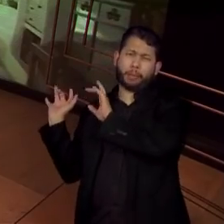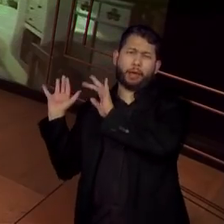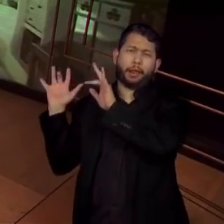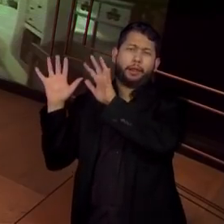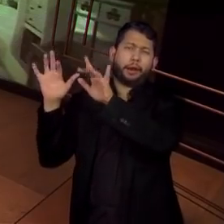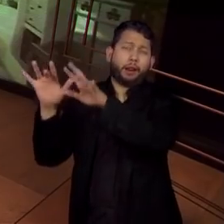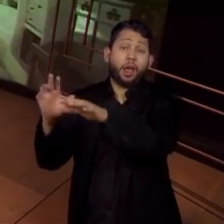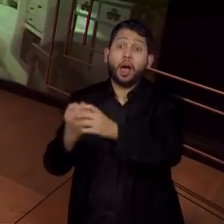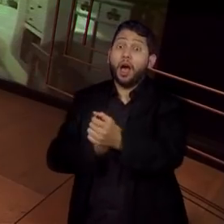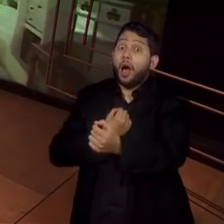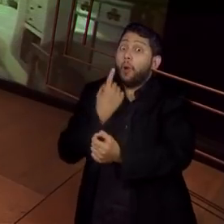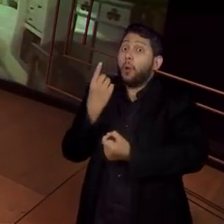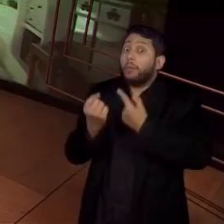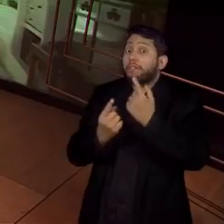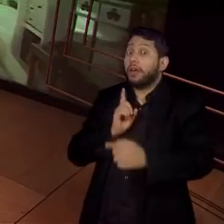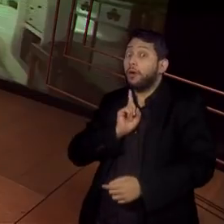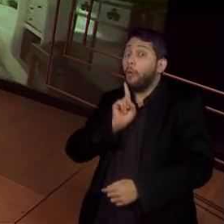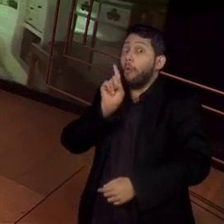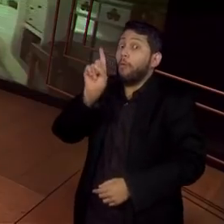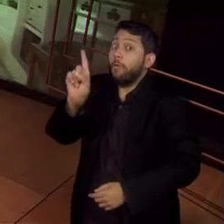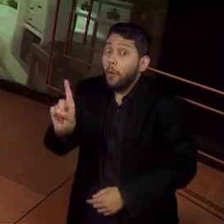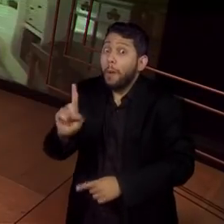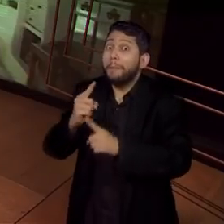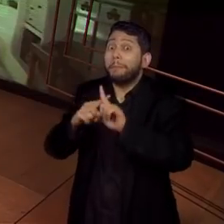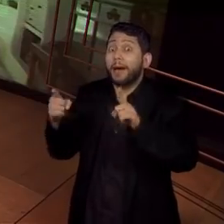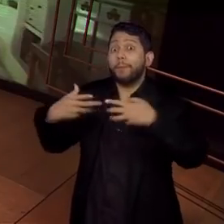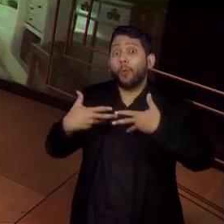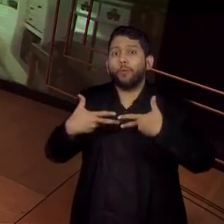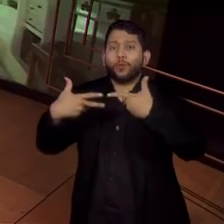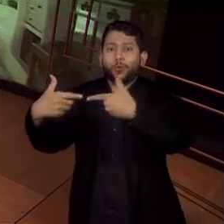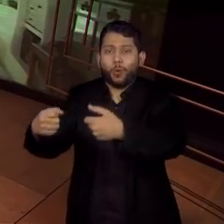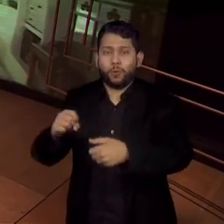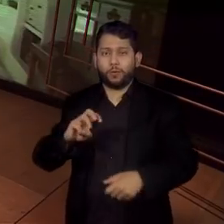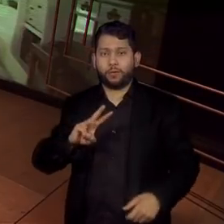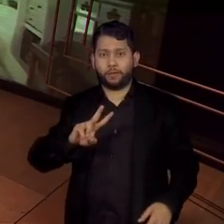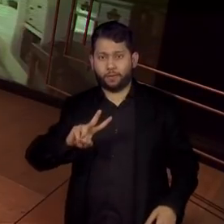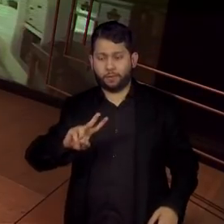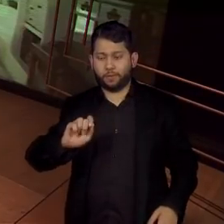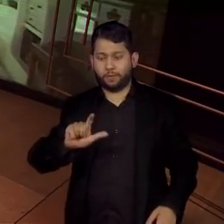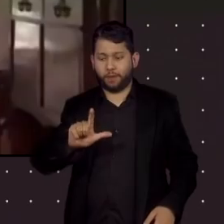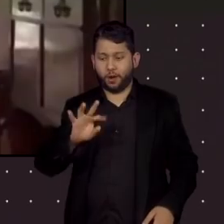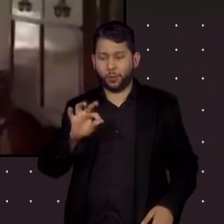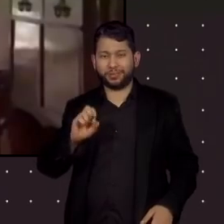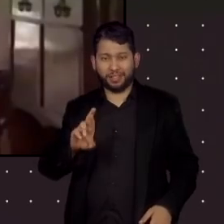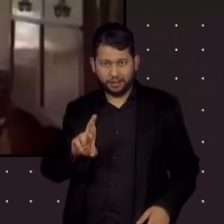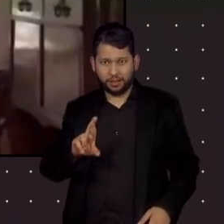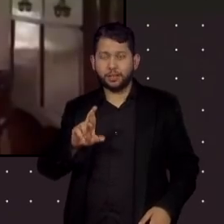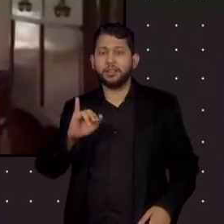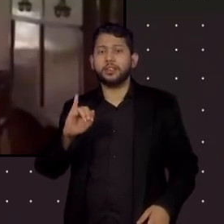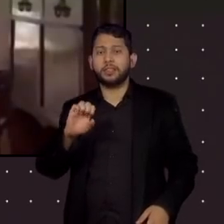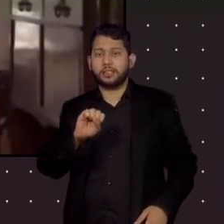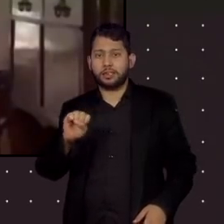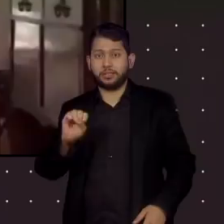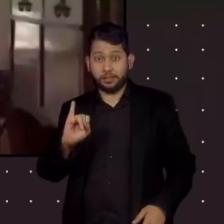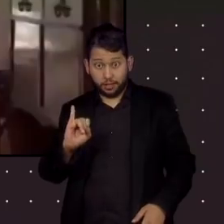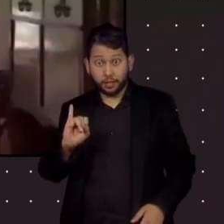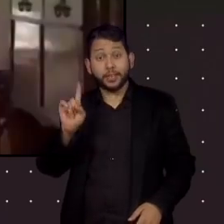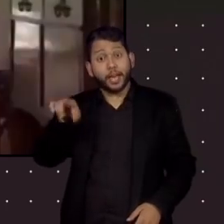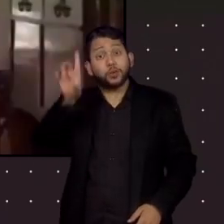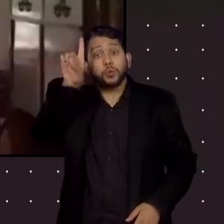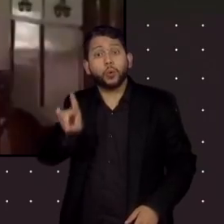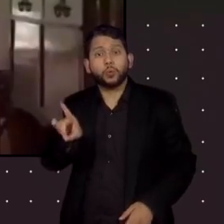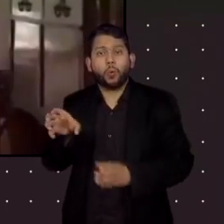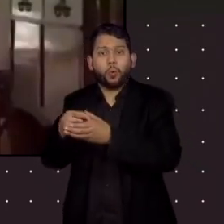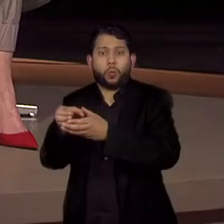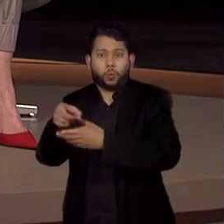tá? Eu fui convidada pelo Walter Riso, que era o diretor social do clube,